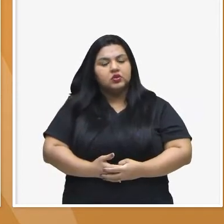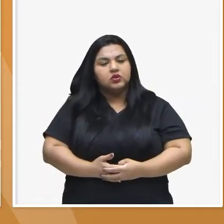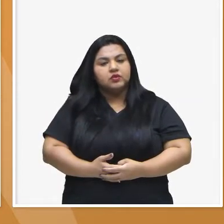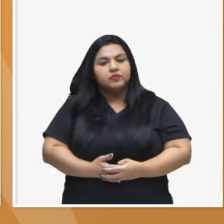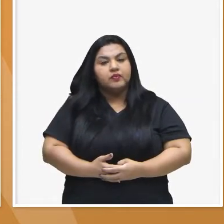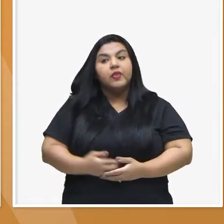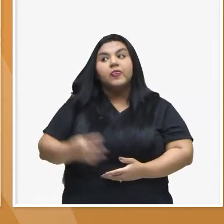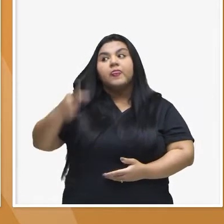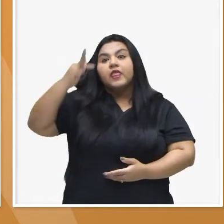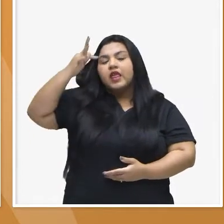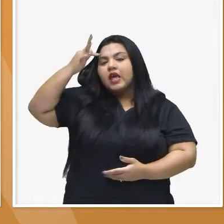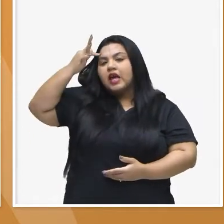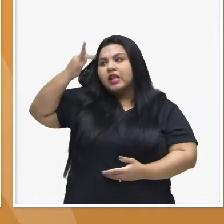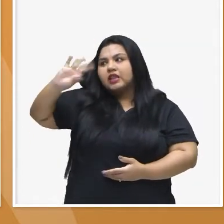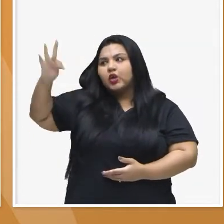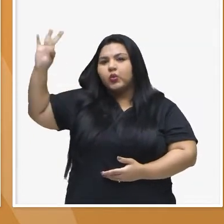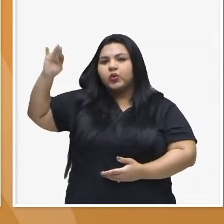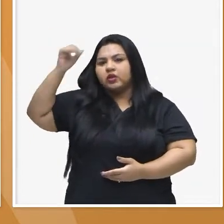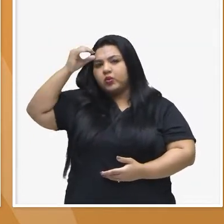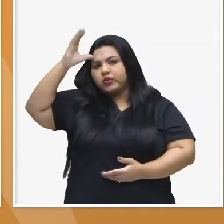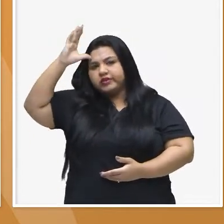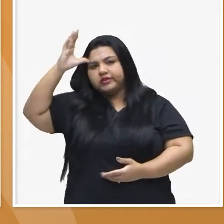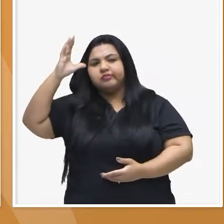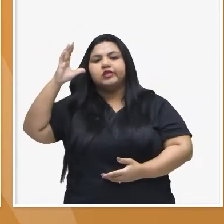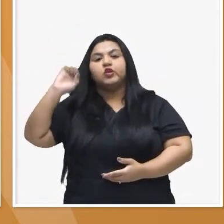e a epistemologia, né?